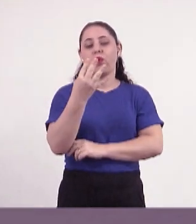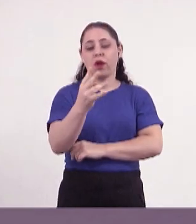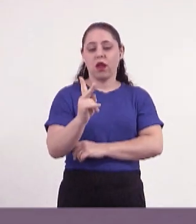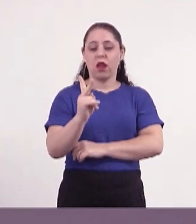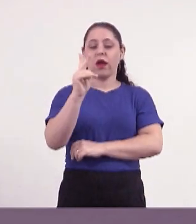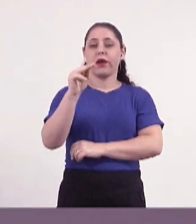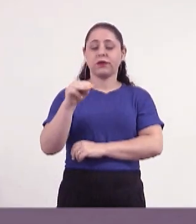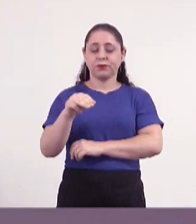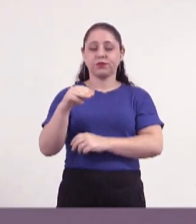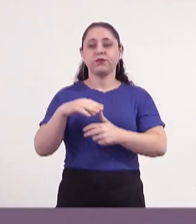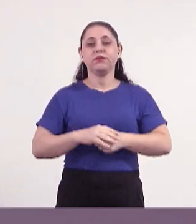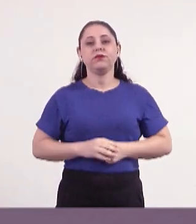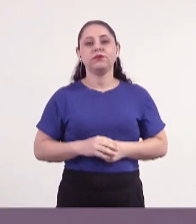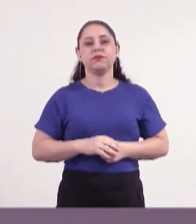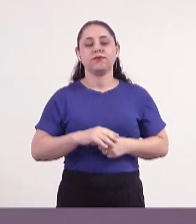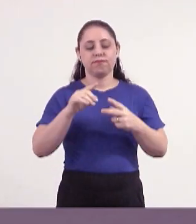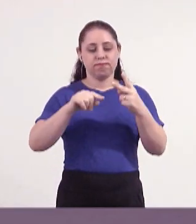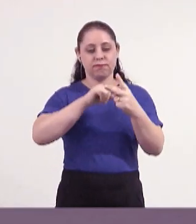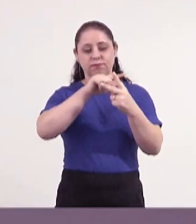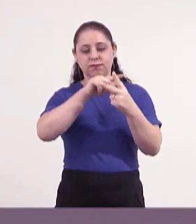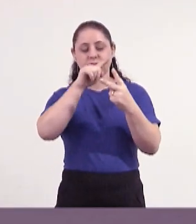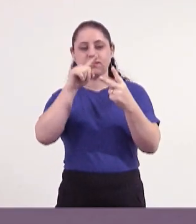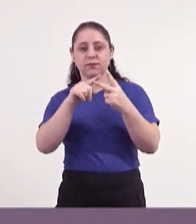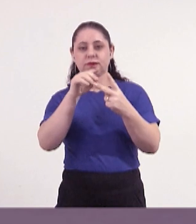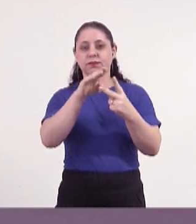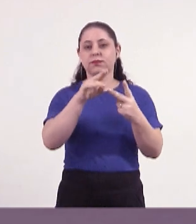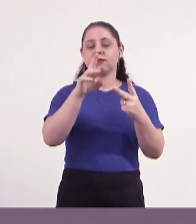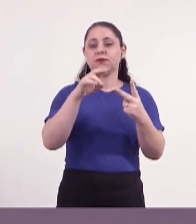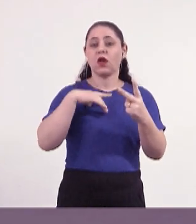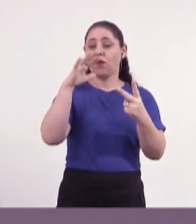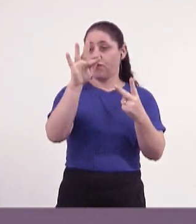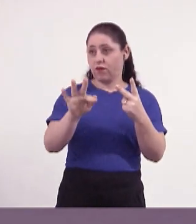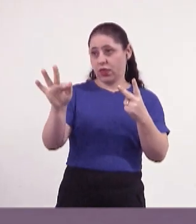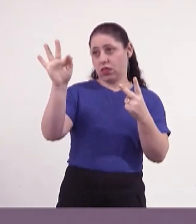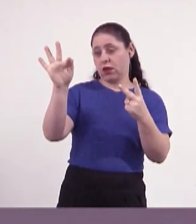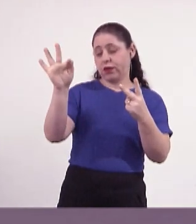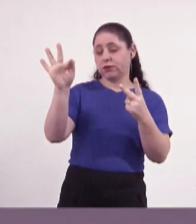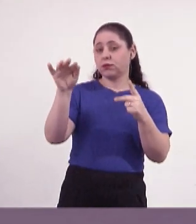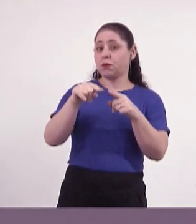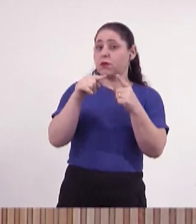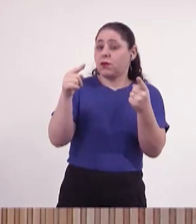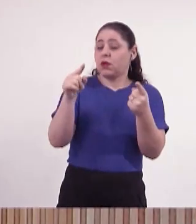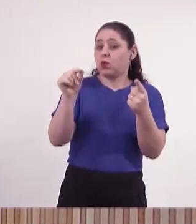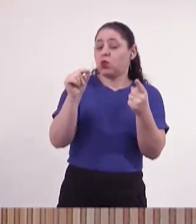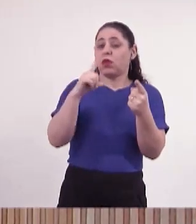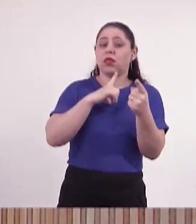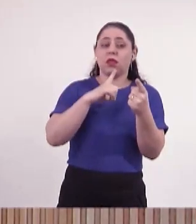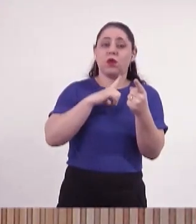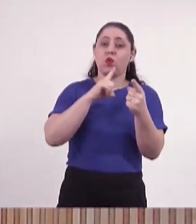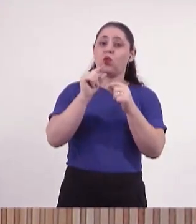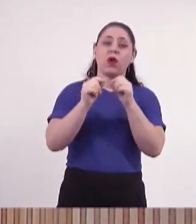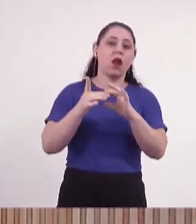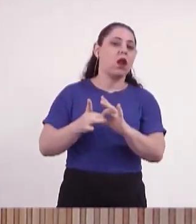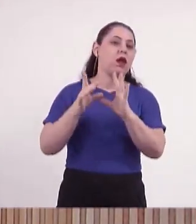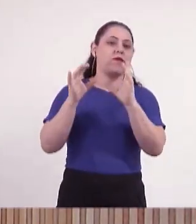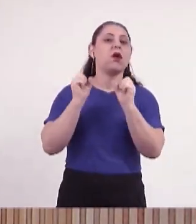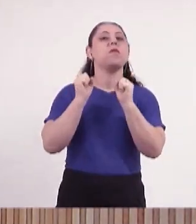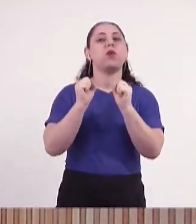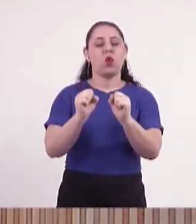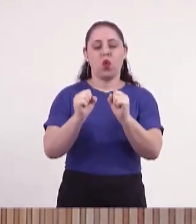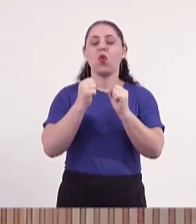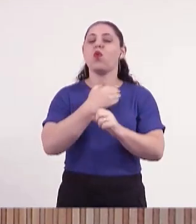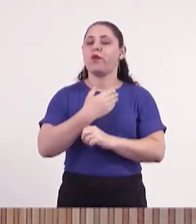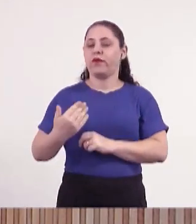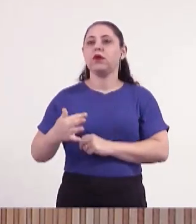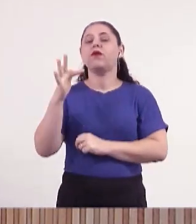248 quilômetros. As duas BRs, né, elas são rodovias federais, mas há uma autorização para